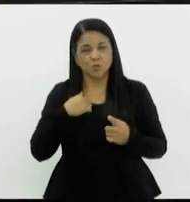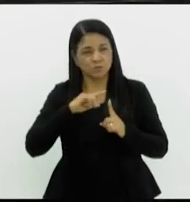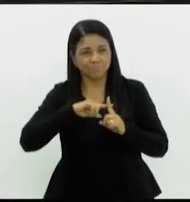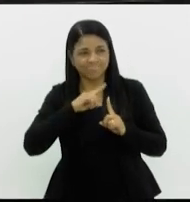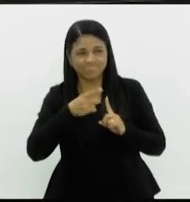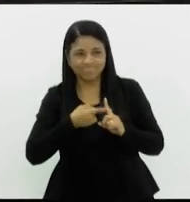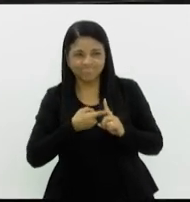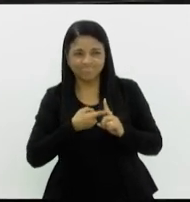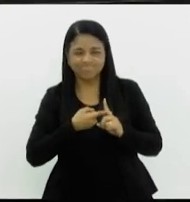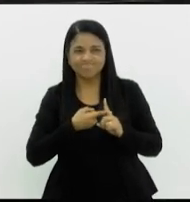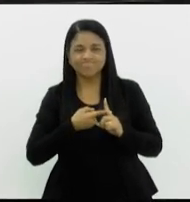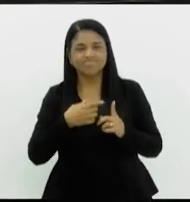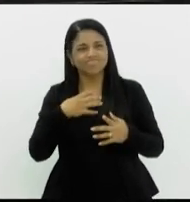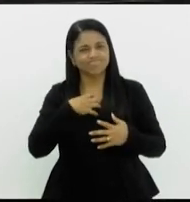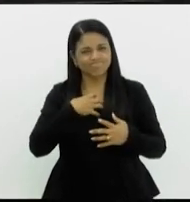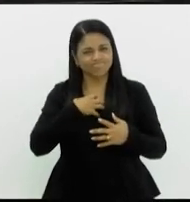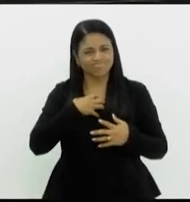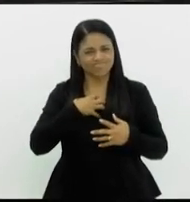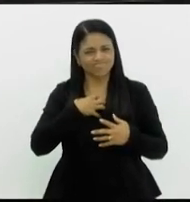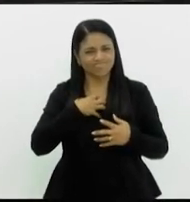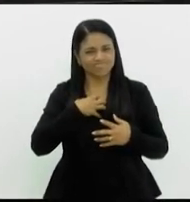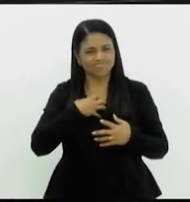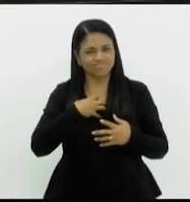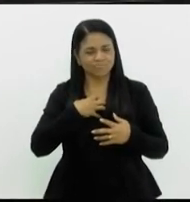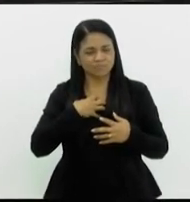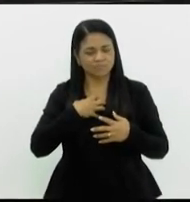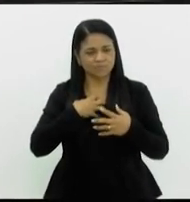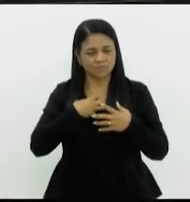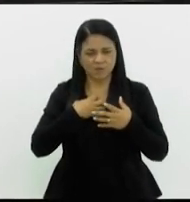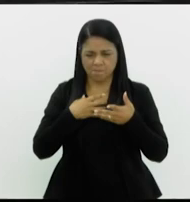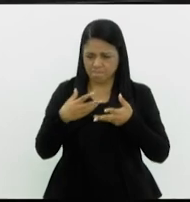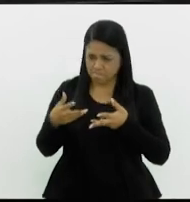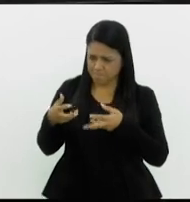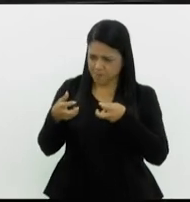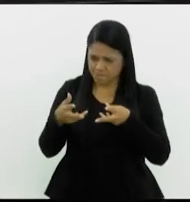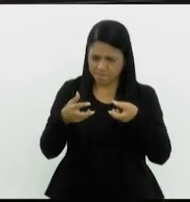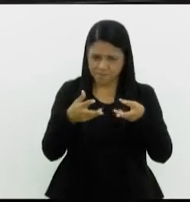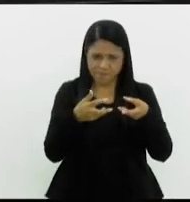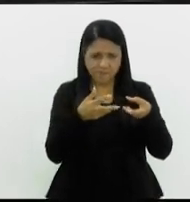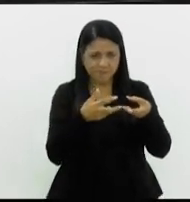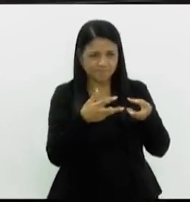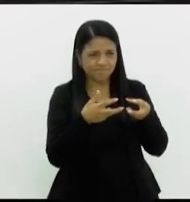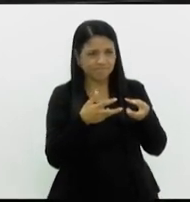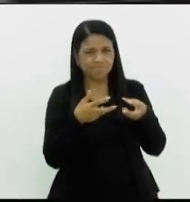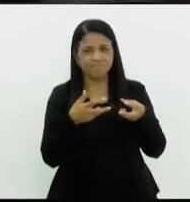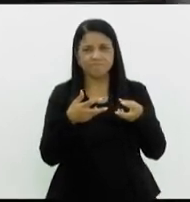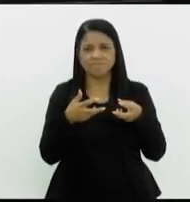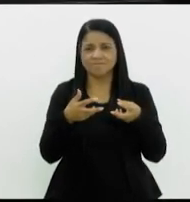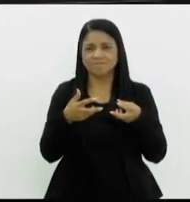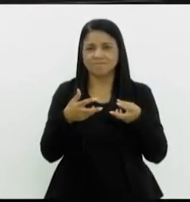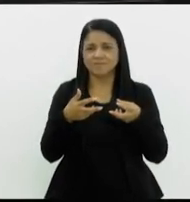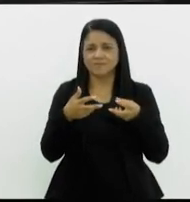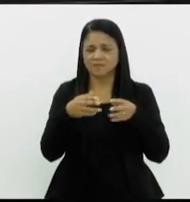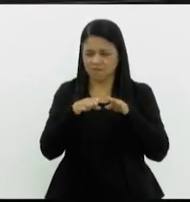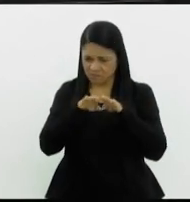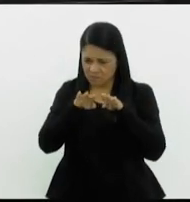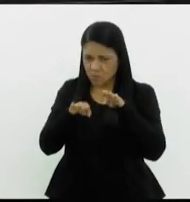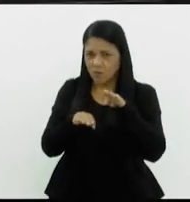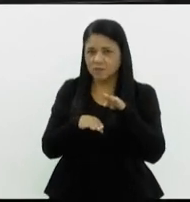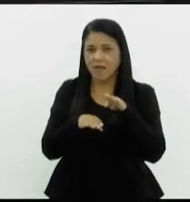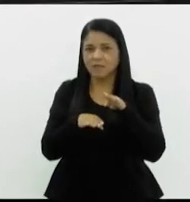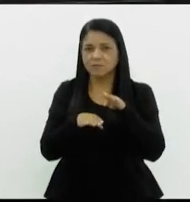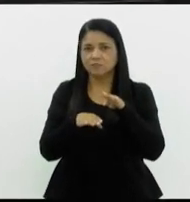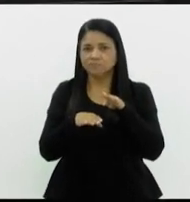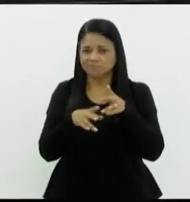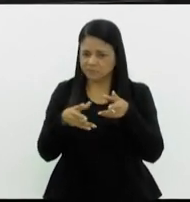gesta, a gente começa a ter uma amplitude de situações de desigualdade que